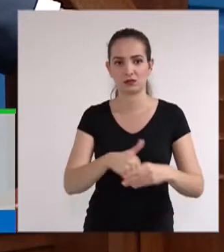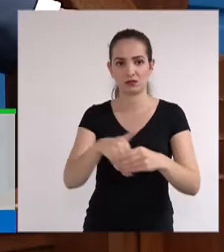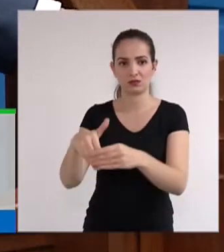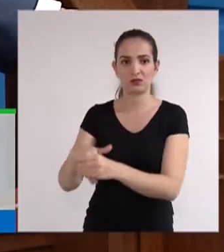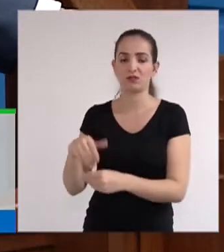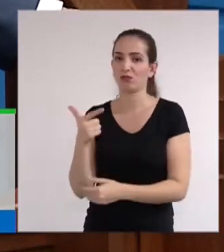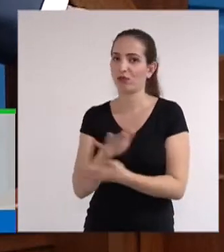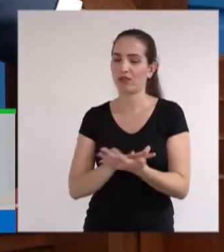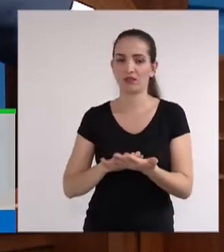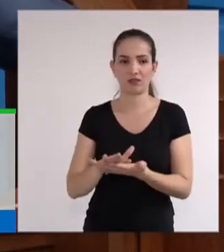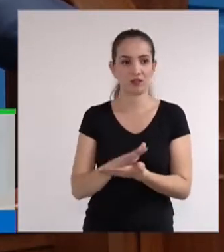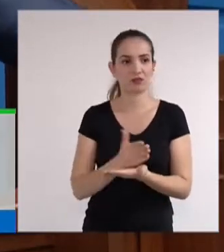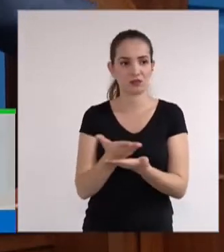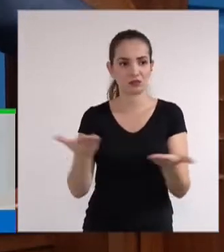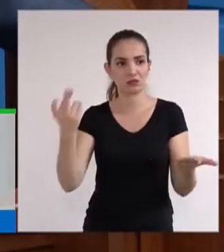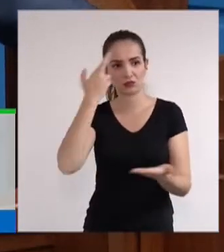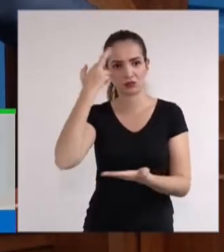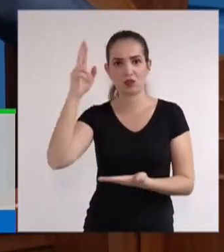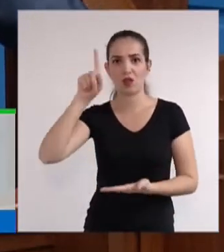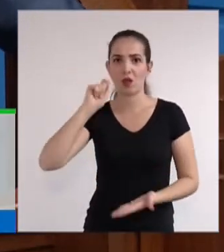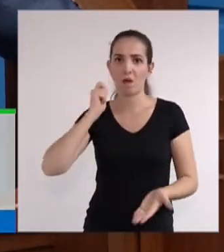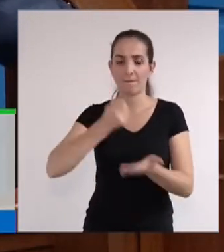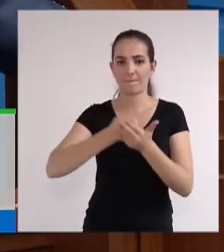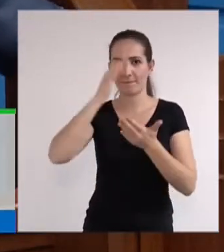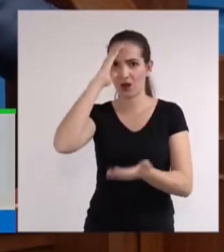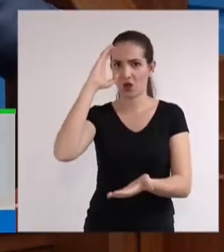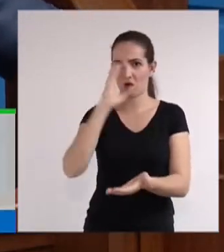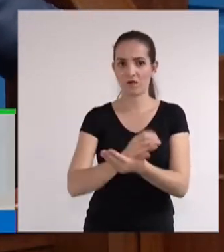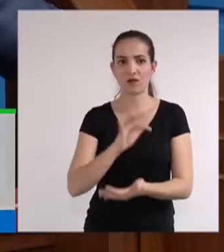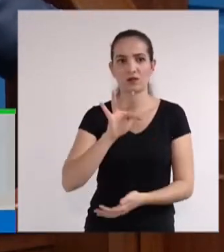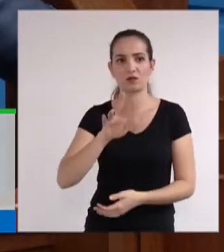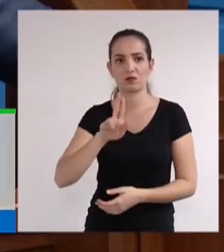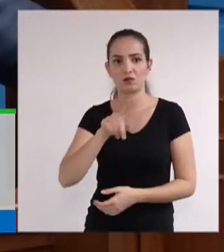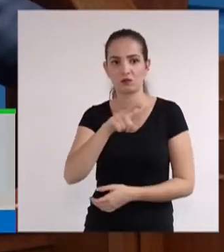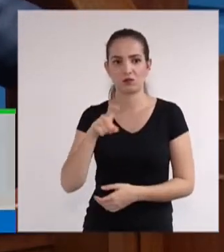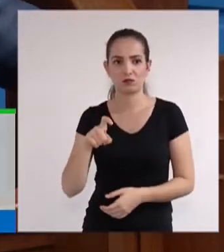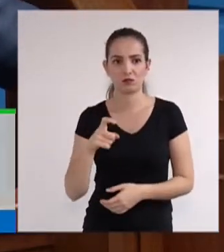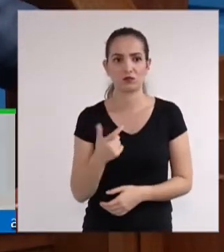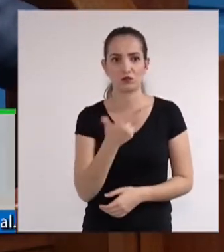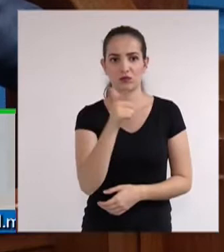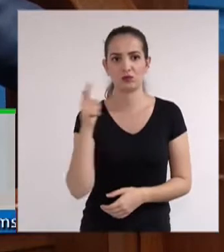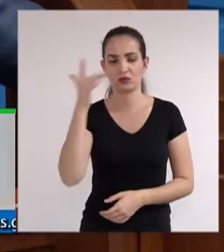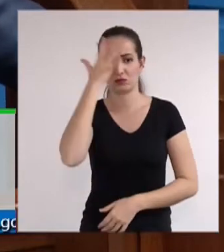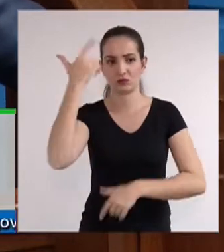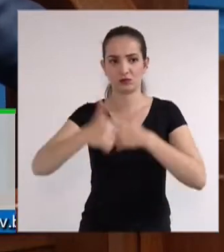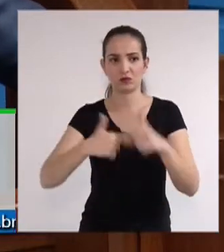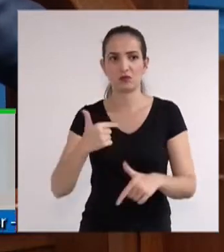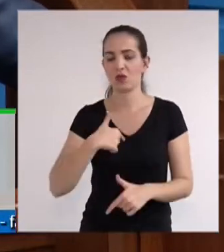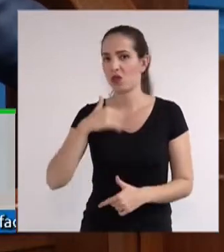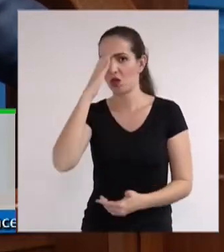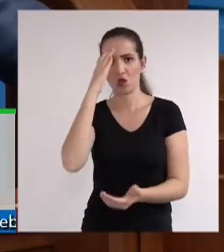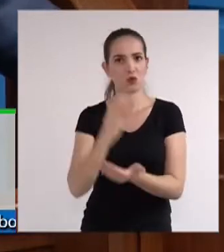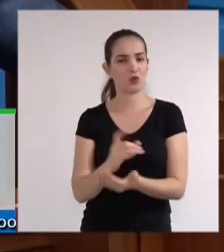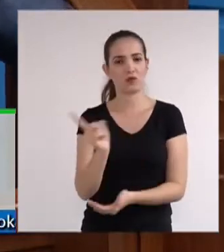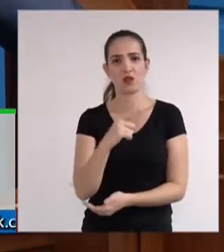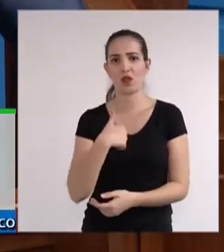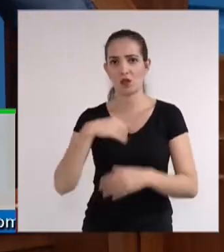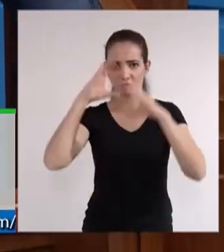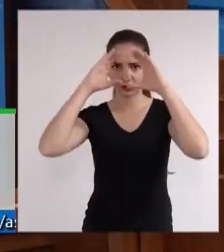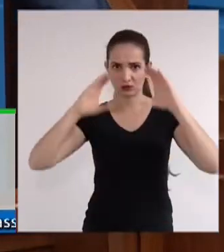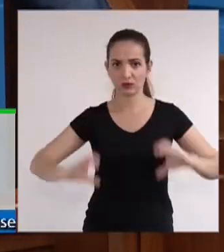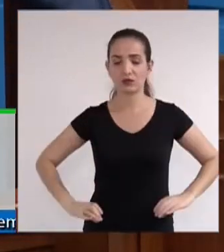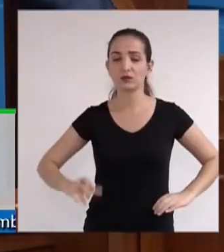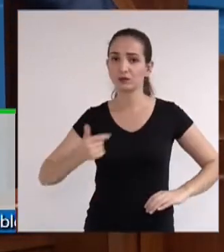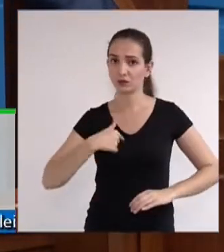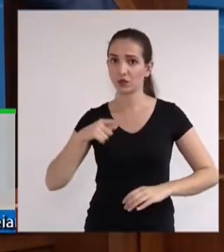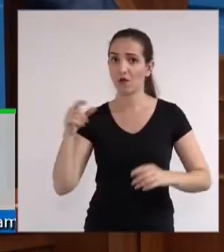nada. Os senhores são obrigados a confiar em Fux e seus funcionários. Eu não sou. Eu sou cidadão,